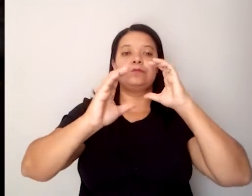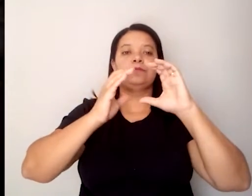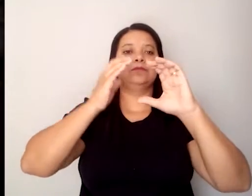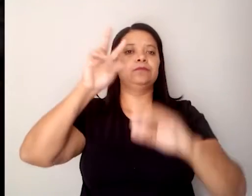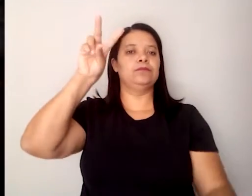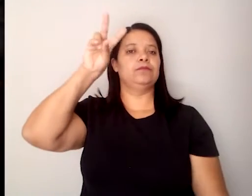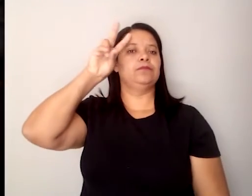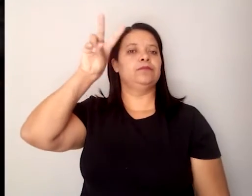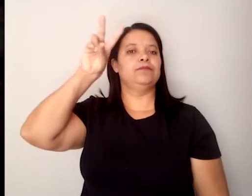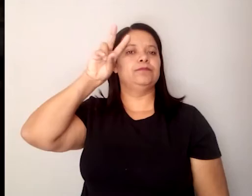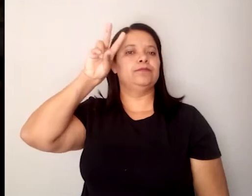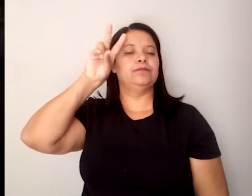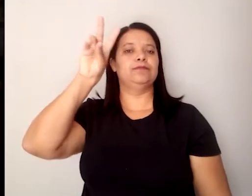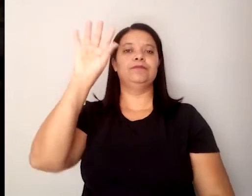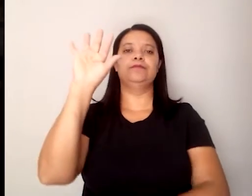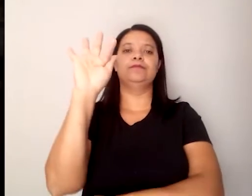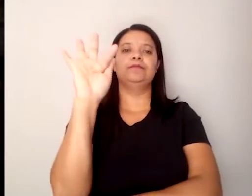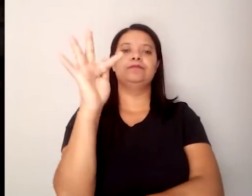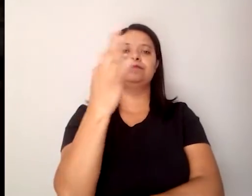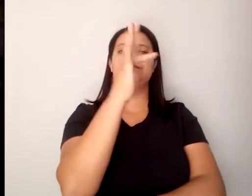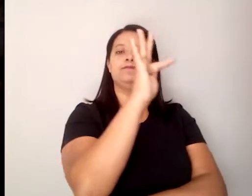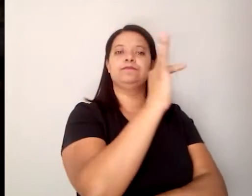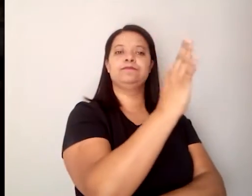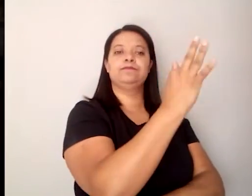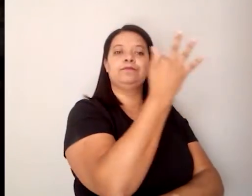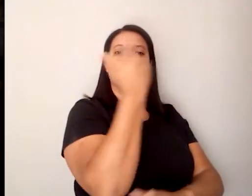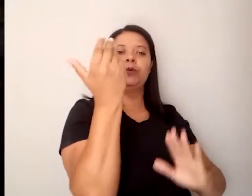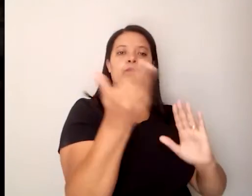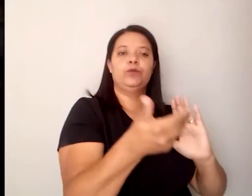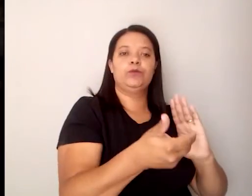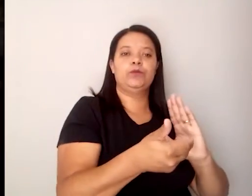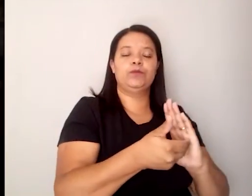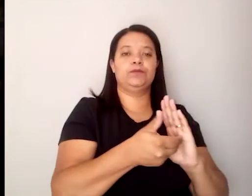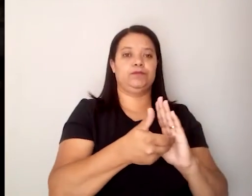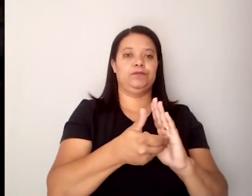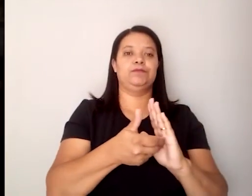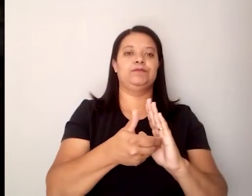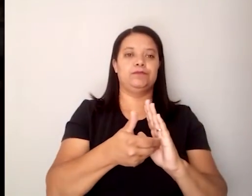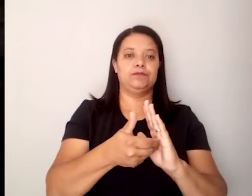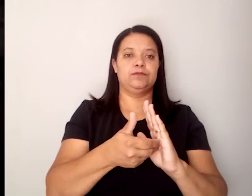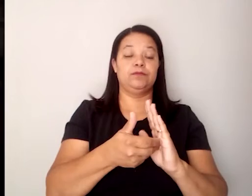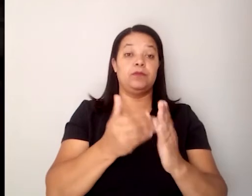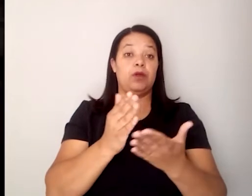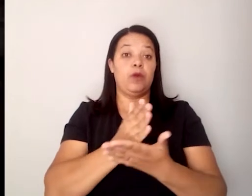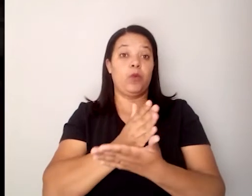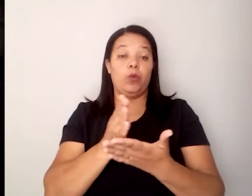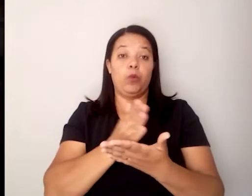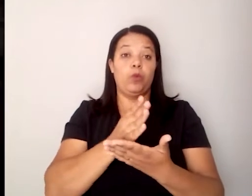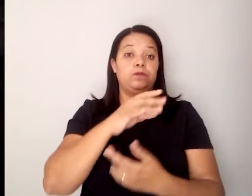todas as espécies que já estão, inclusive, na realidade atual,